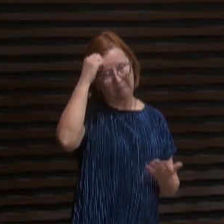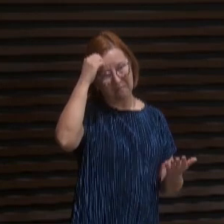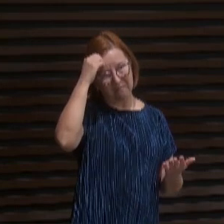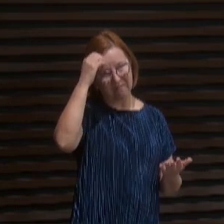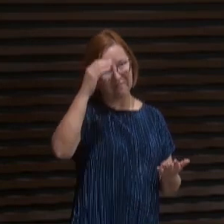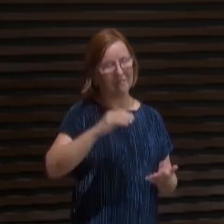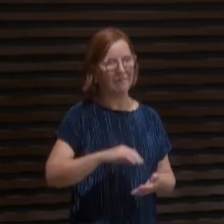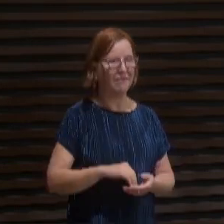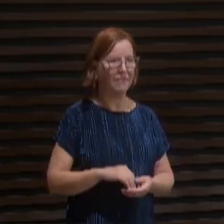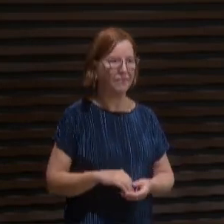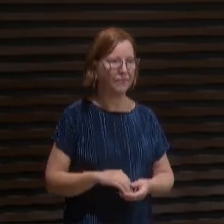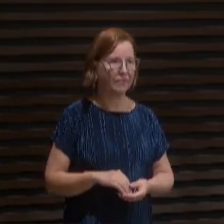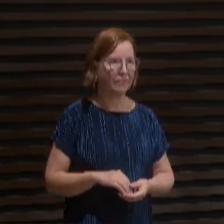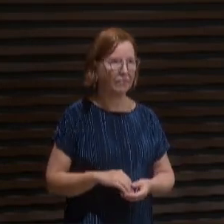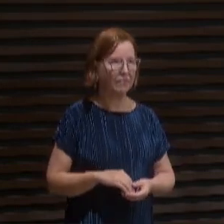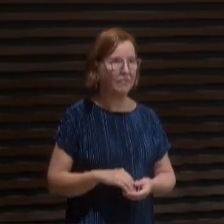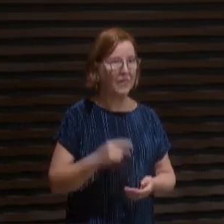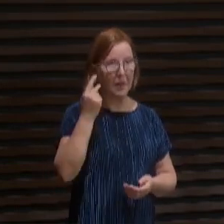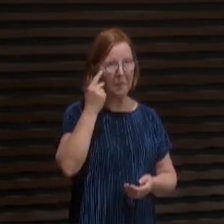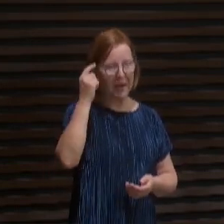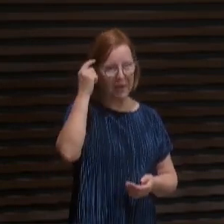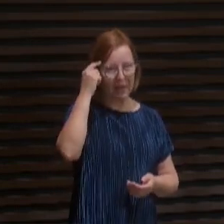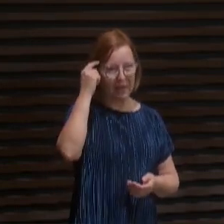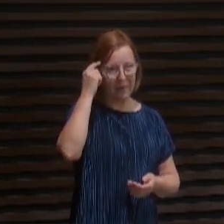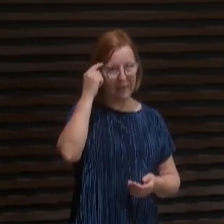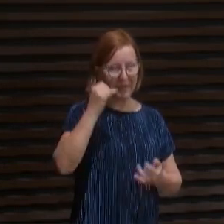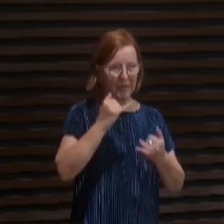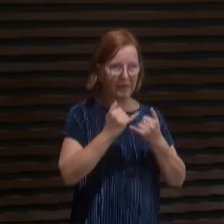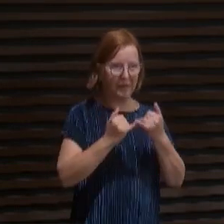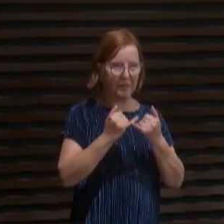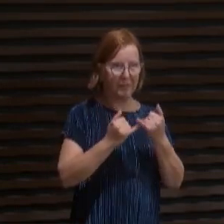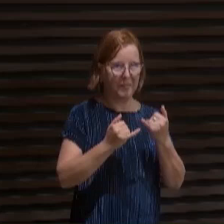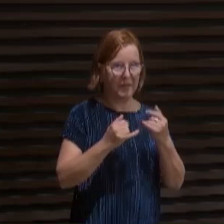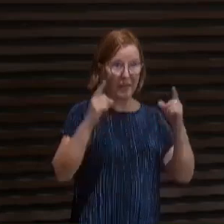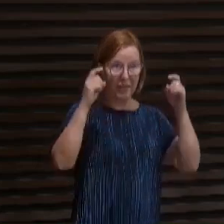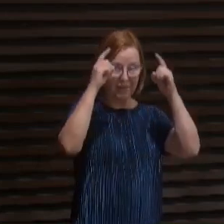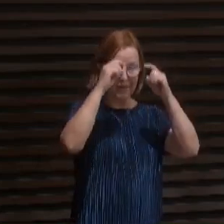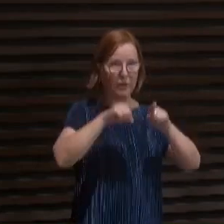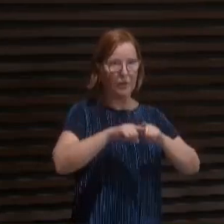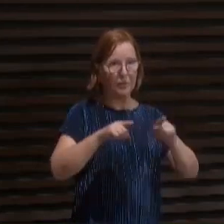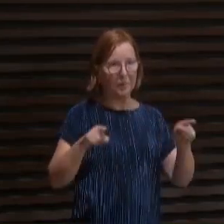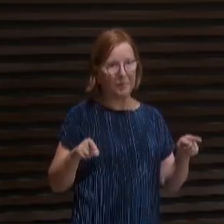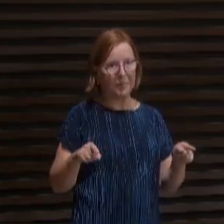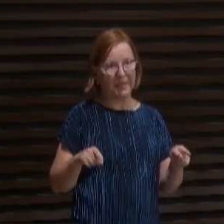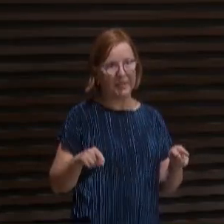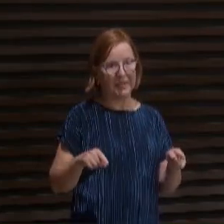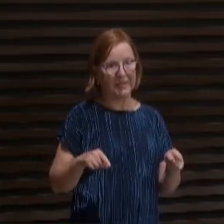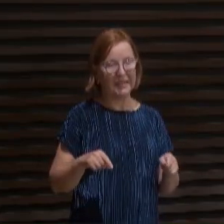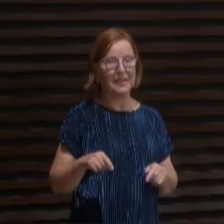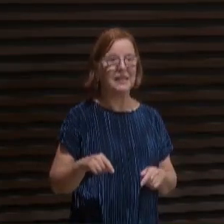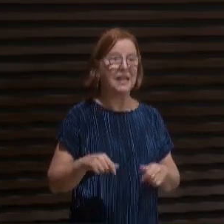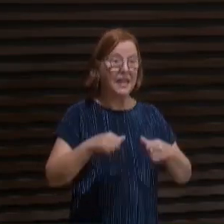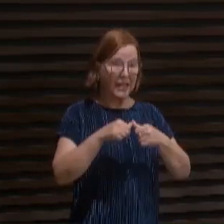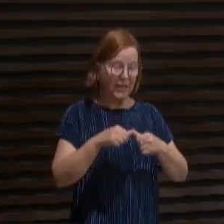ridículo. Para a mente racional, isso parece muito, muito difícil, mas é por aqui que nós temos que andar. Eu